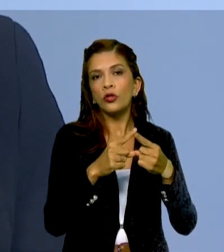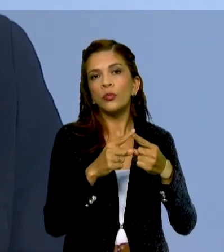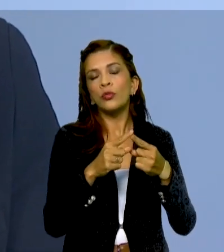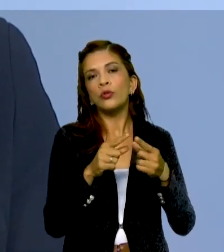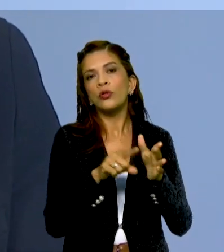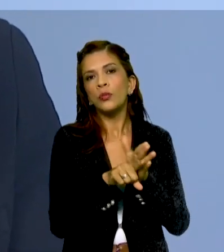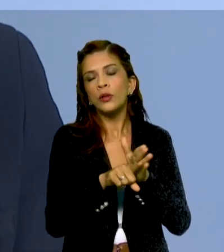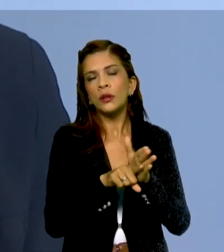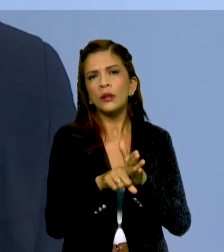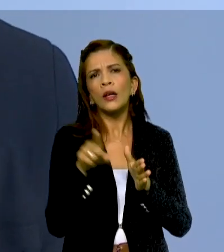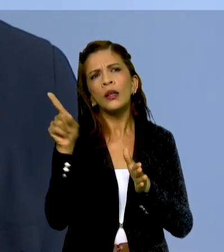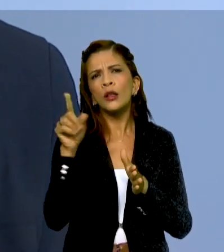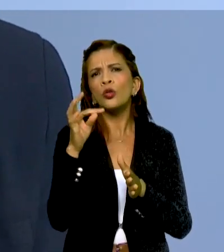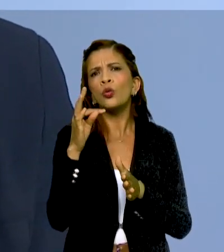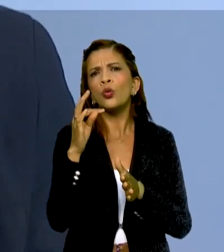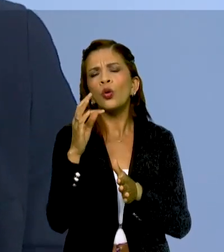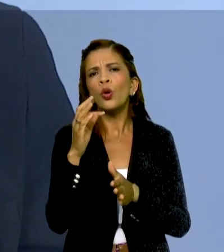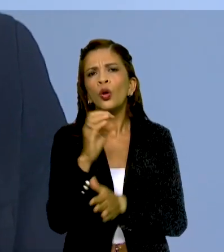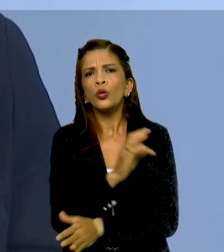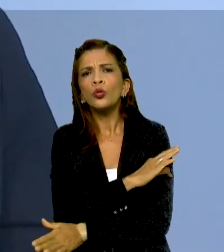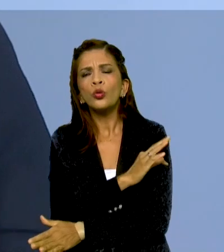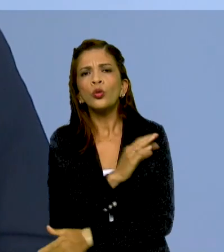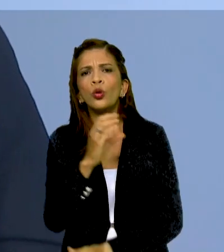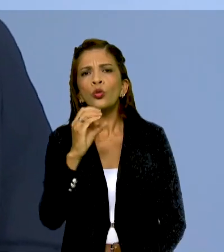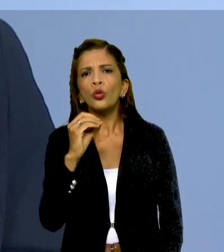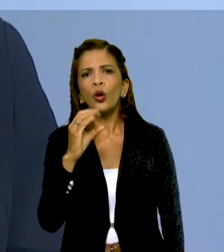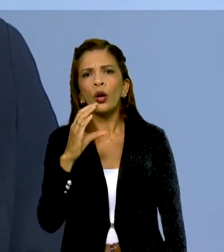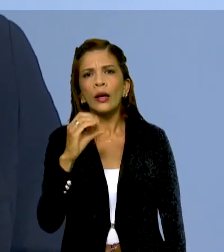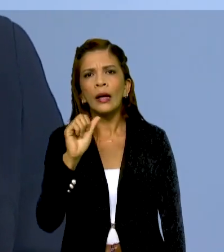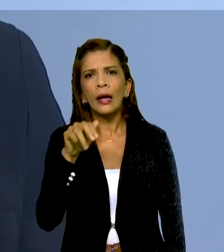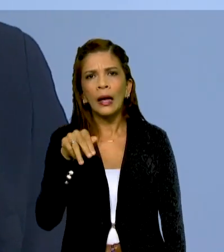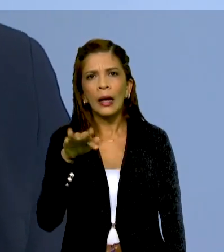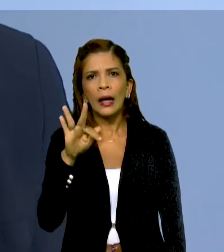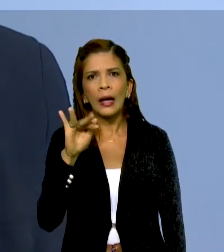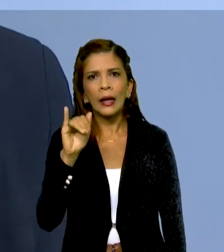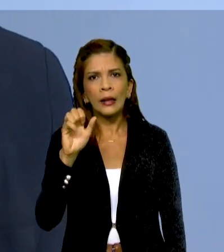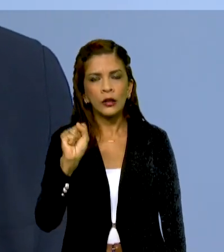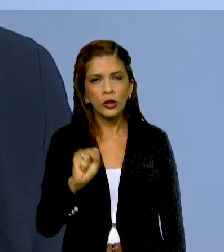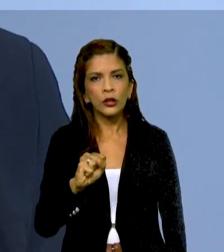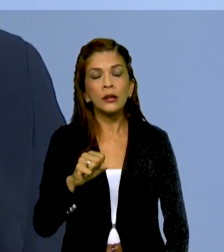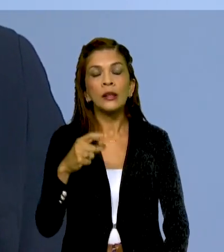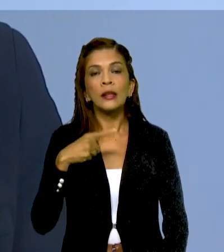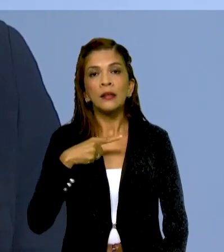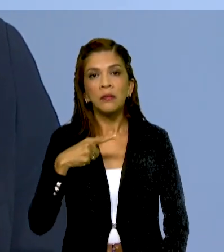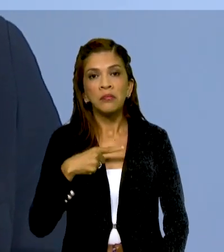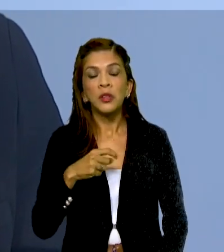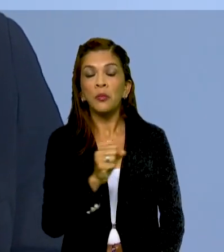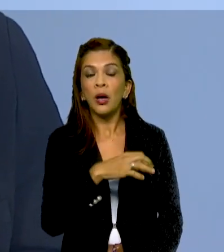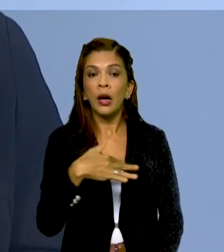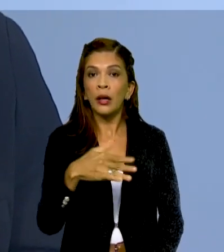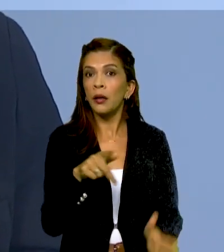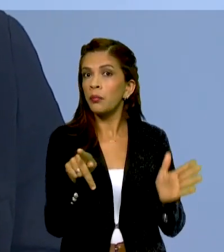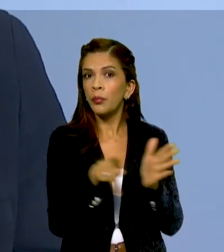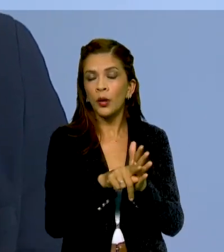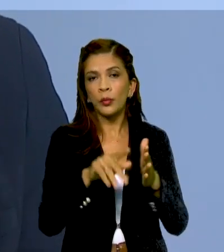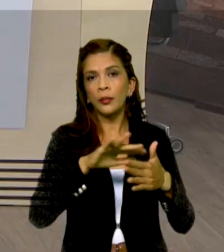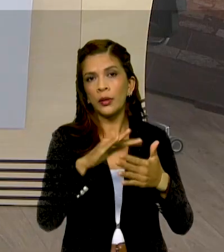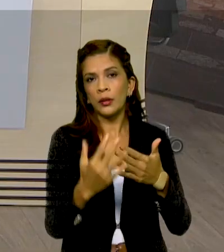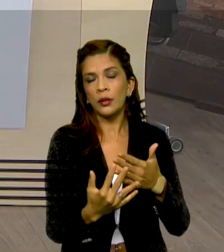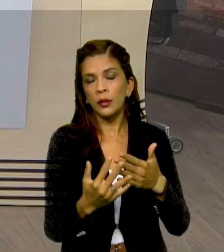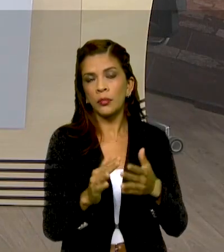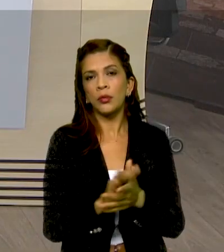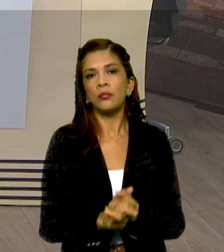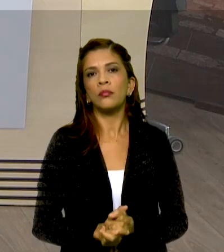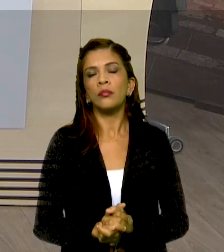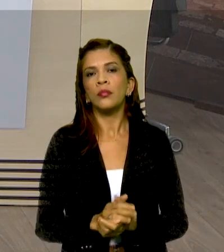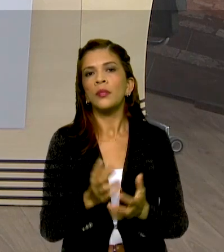do Tocantins, se eu não estou enganado, o mestrado e o doutorado em letras têm uma linha de pesquisa específica para a língua de sinais. A mesma